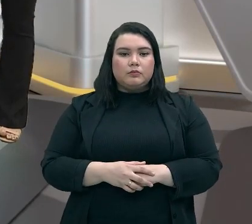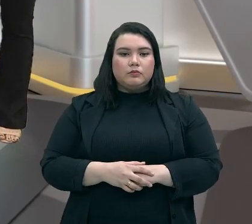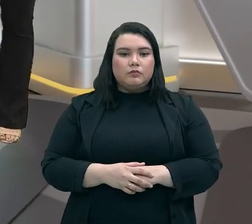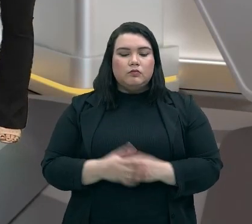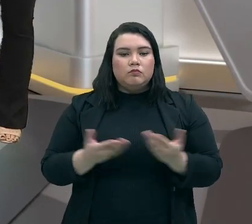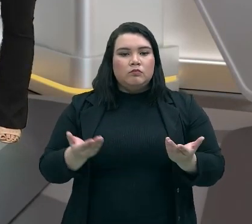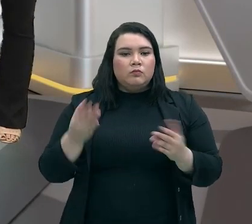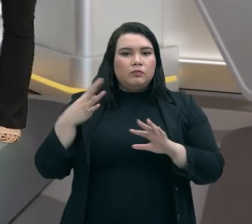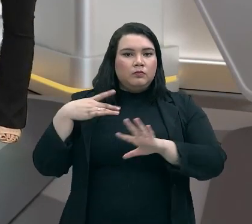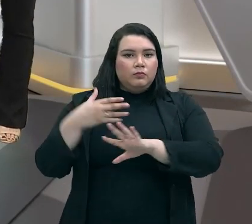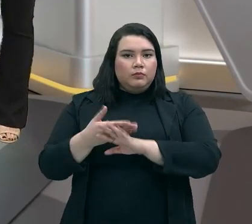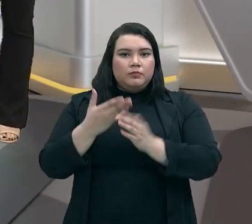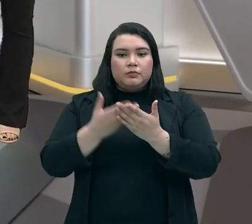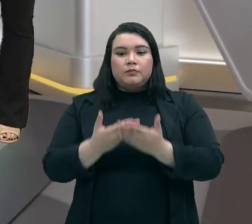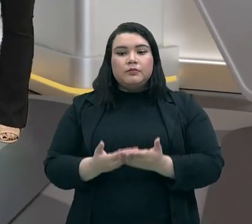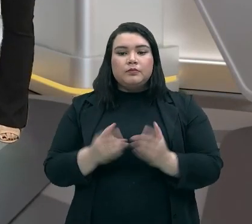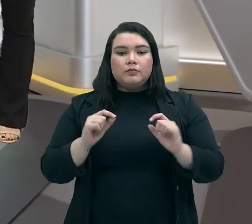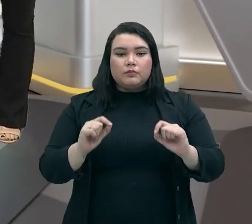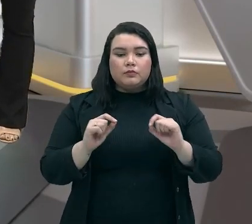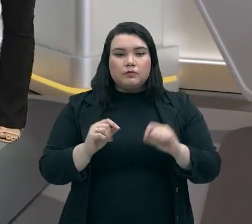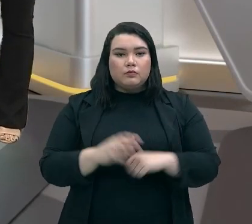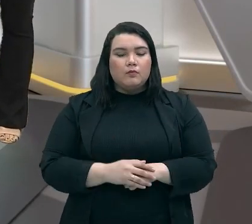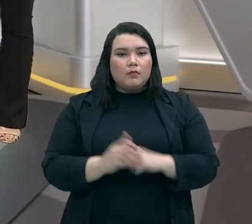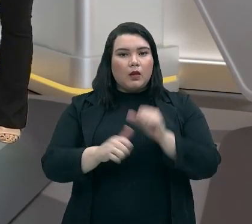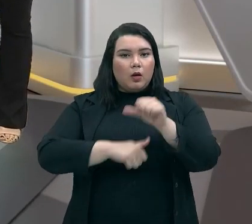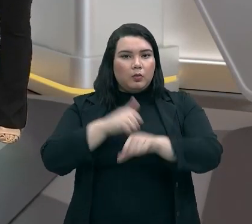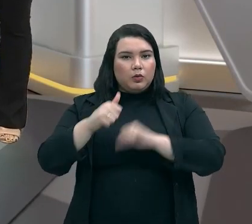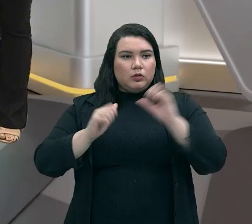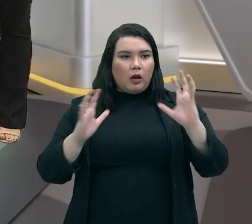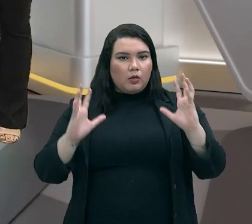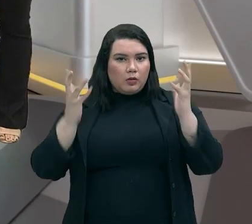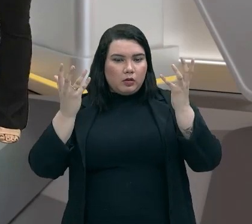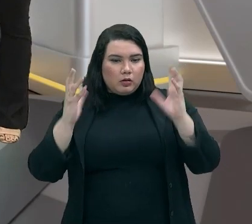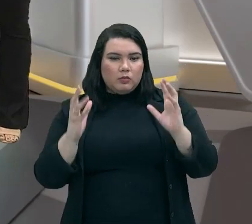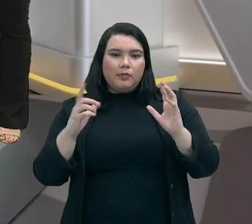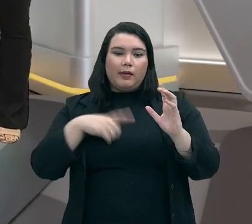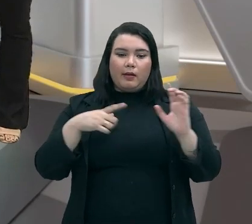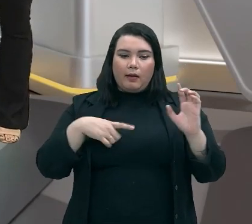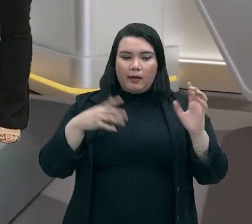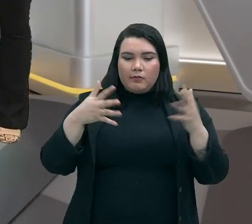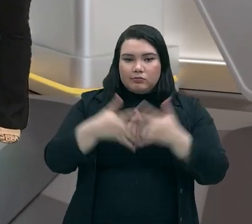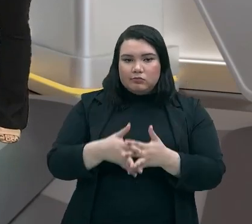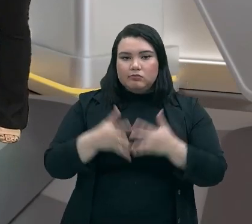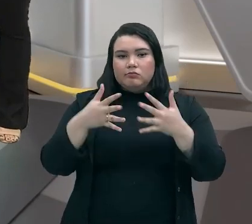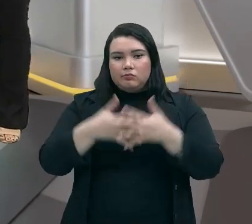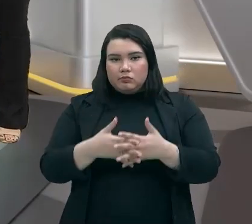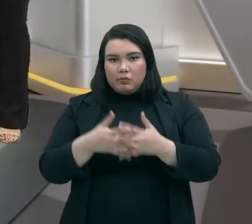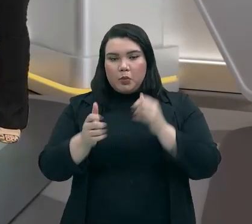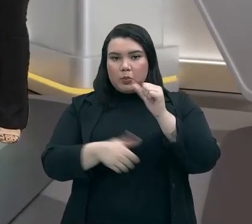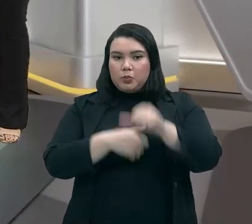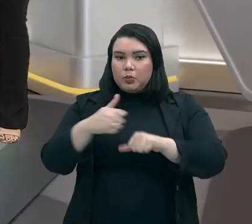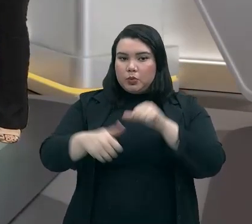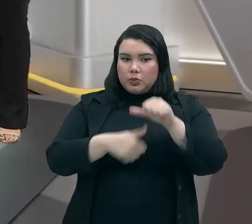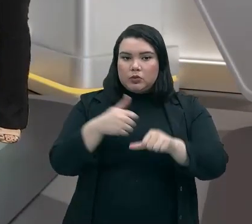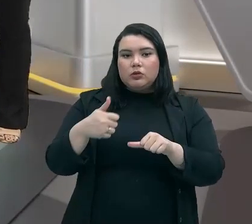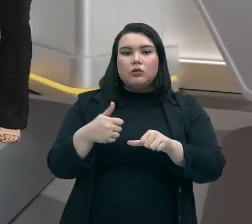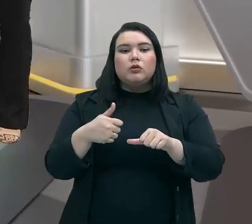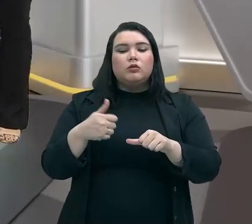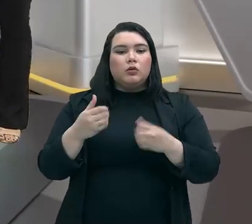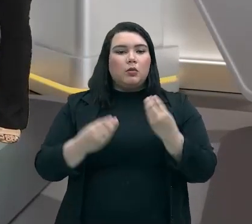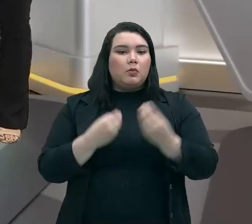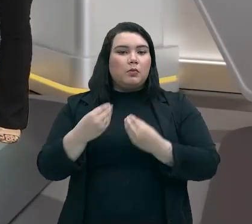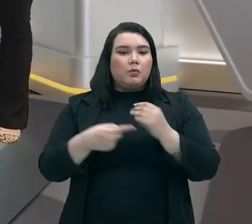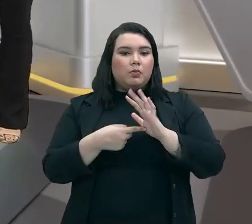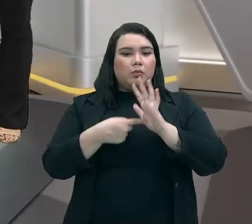até agora que as mudanças climáticas estão interferindo, né, ali, modificando um pouquinho esse